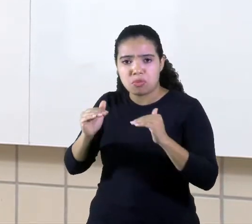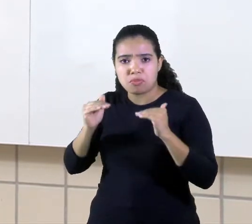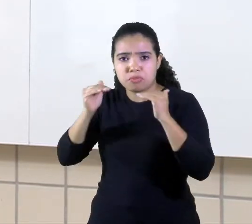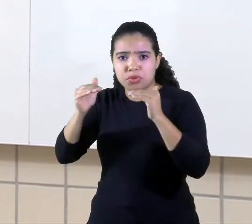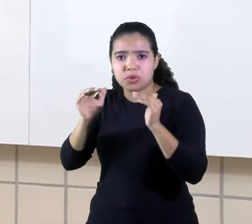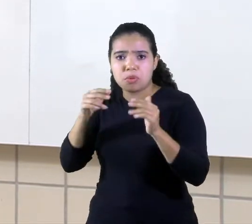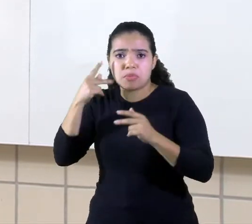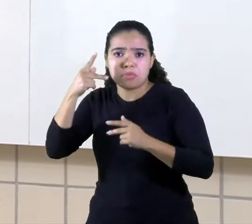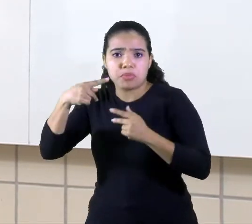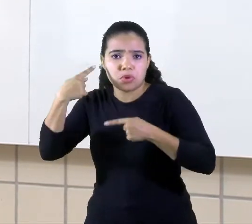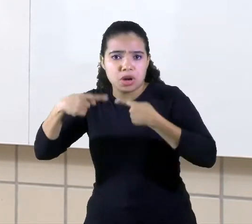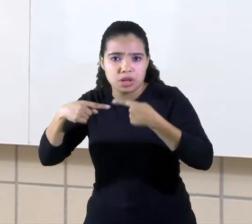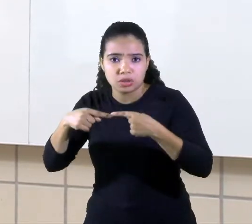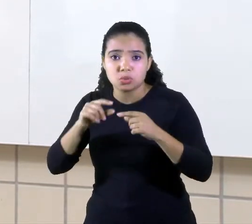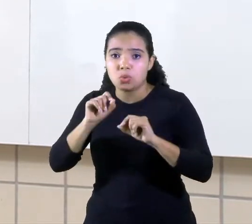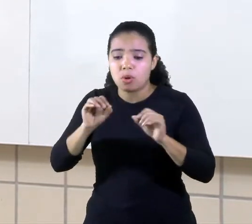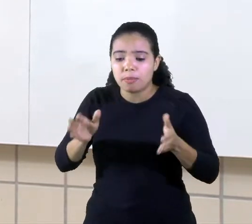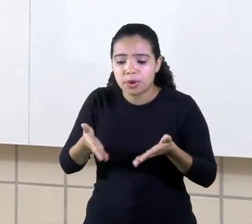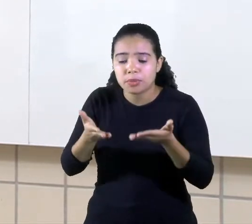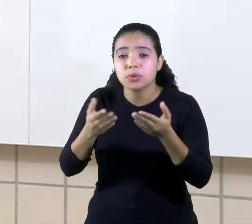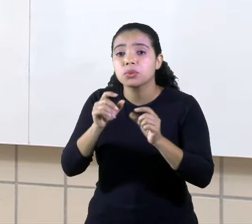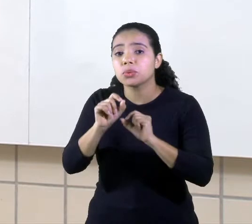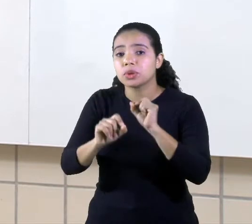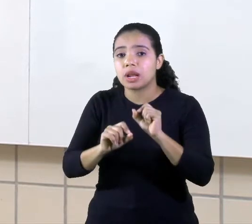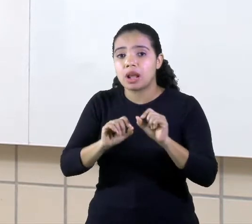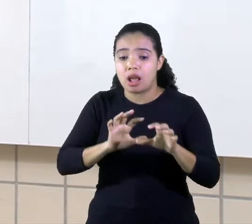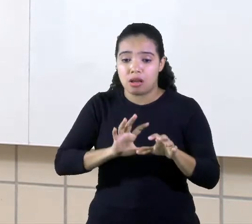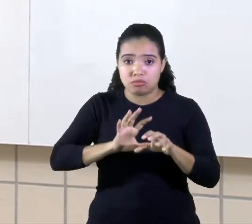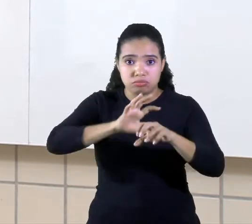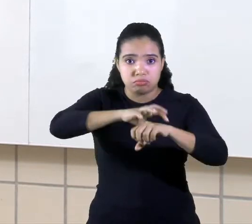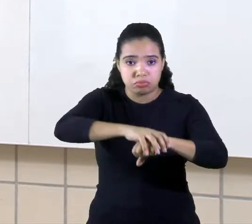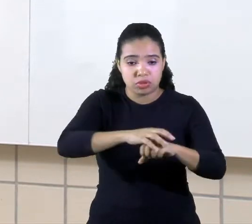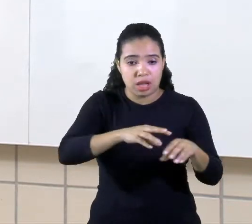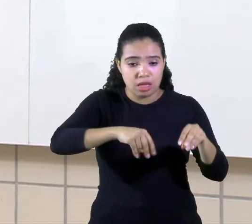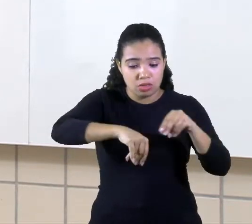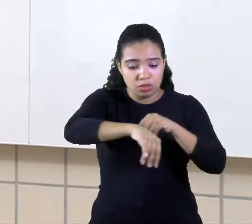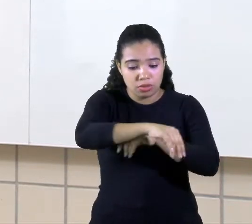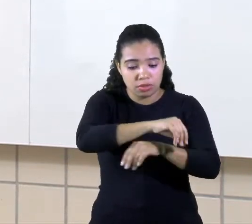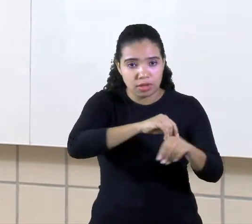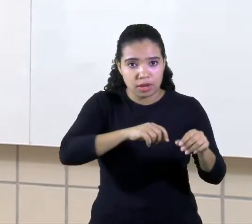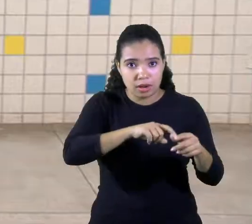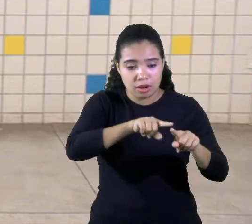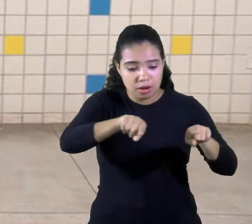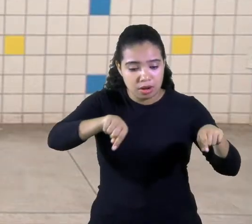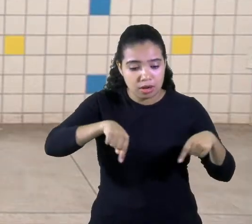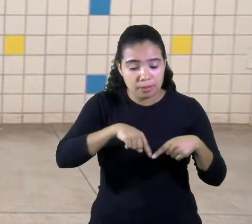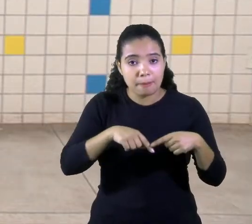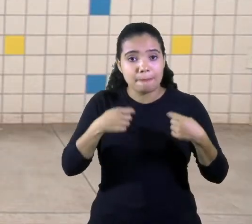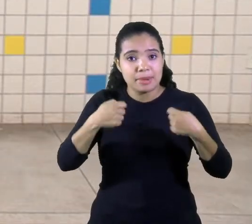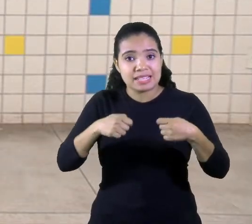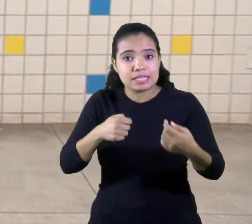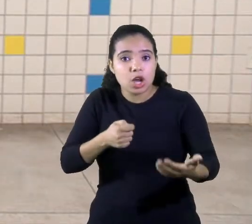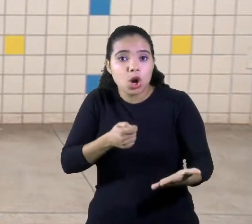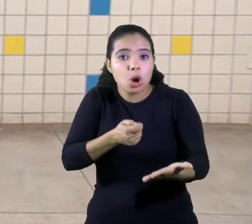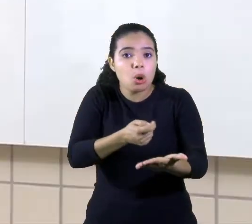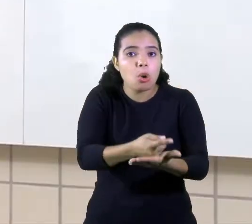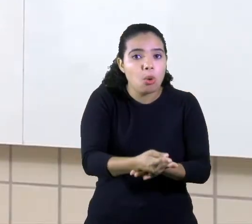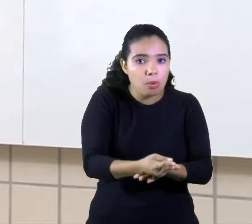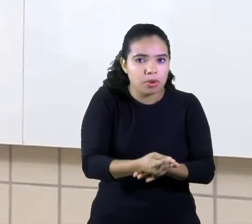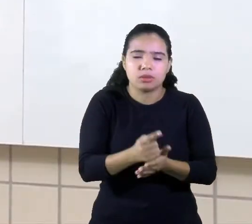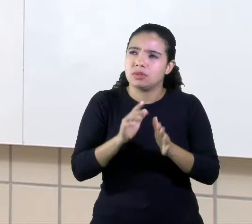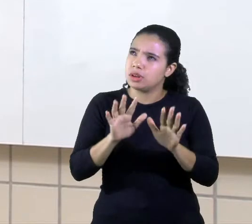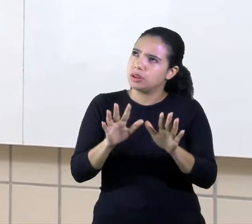só poderiam usufruir a posse da terra através da compra. Professor, como assim através da